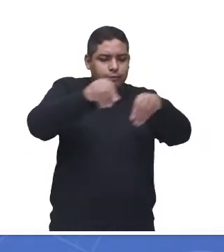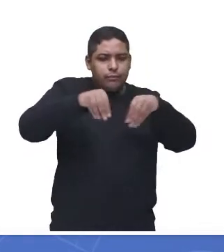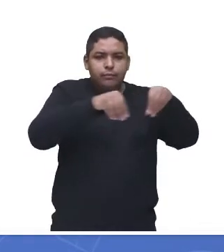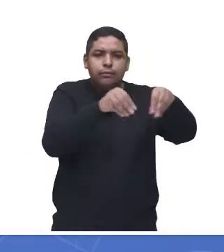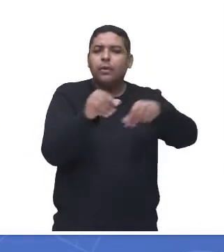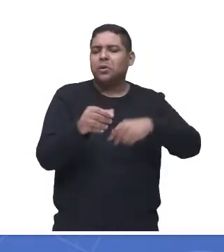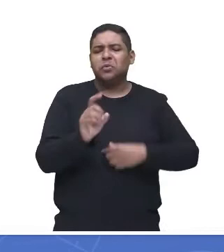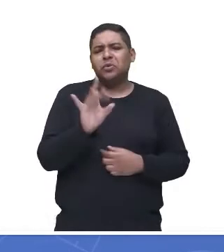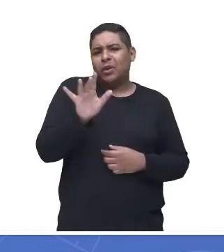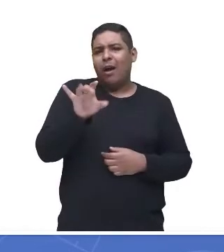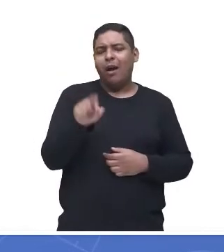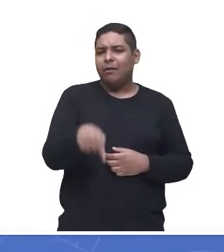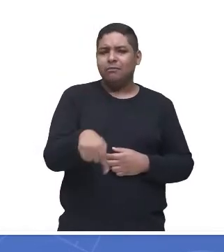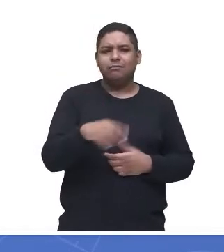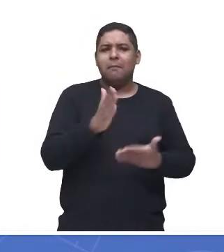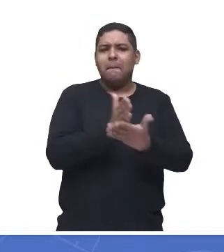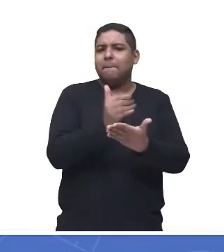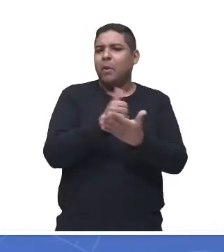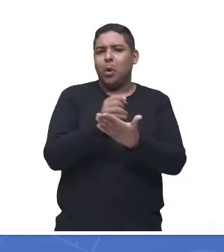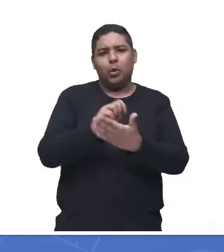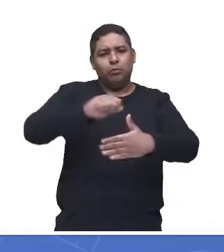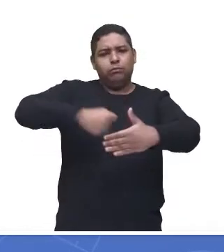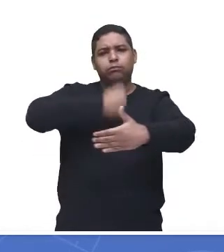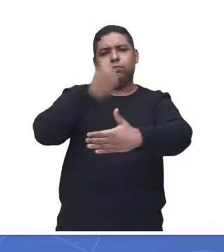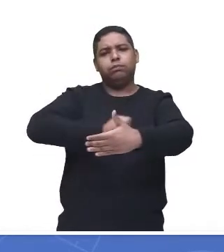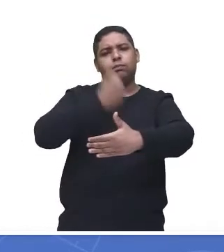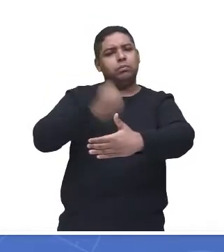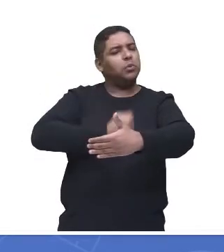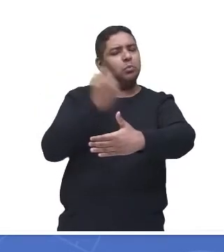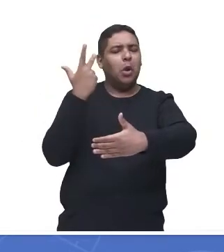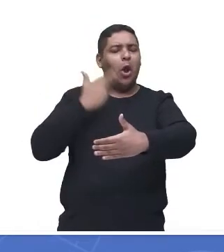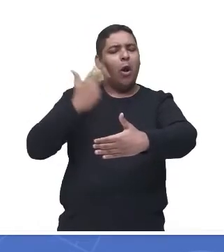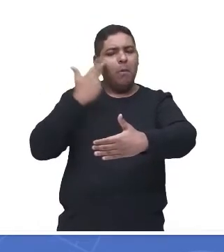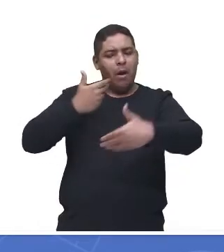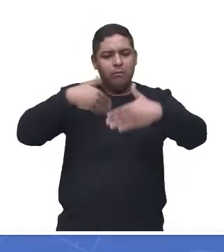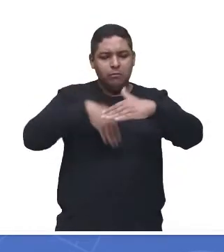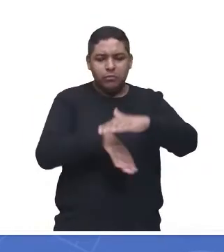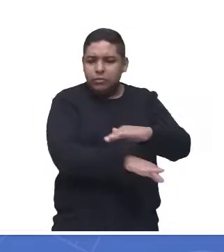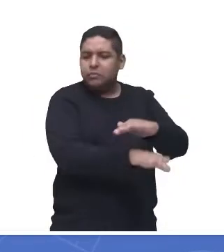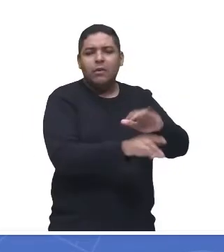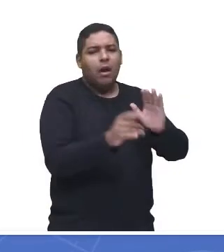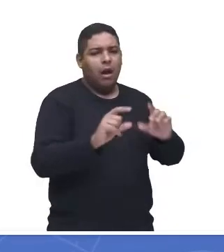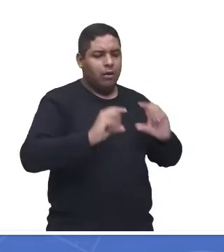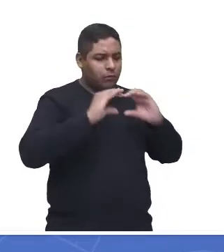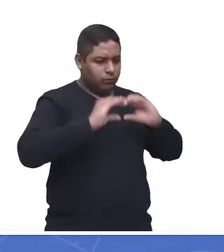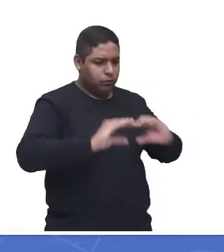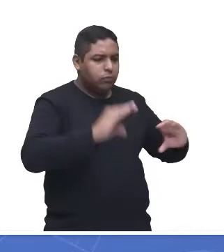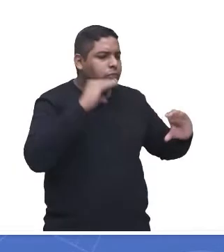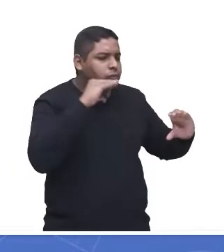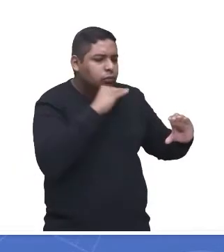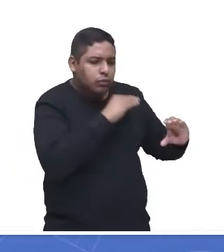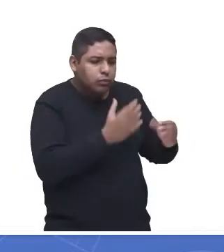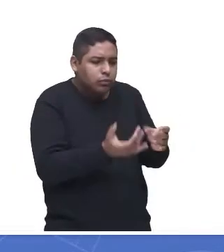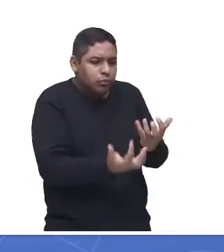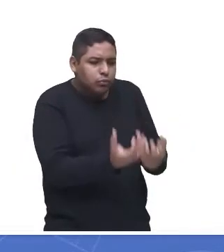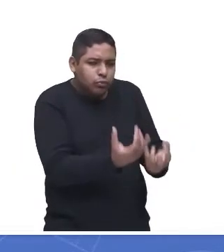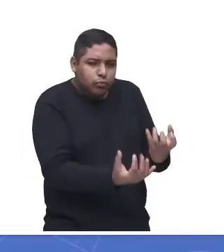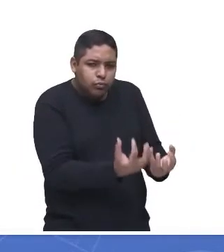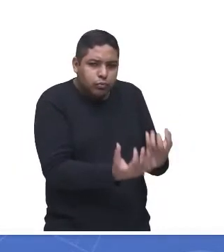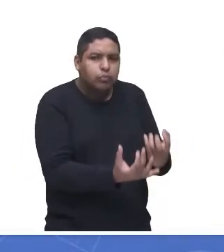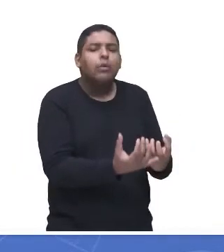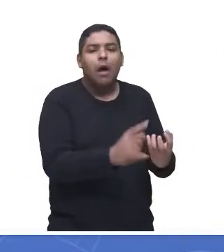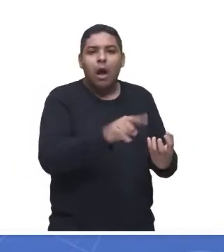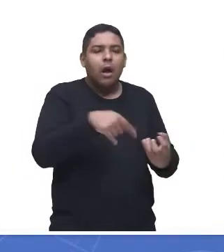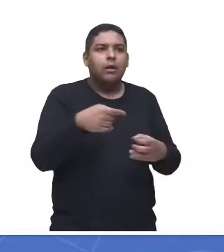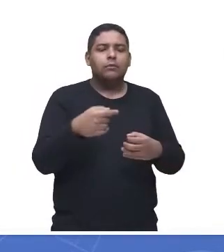bolo, misturar lá os ingredientes, bate e coloca para... Então ninguém está preocupado em buscar cientificamente por